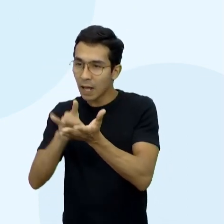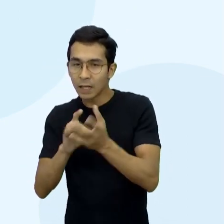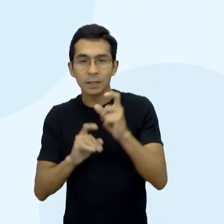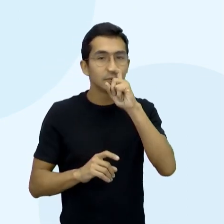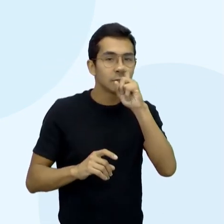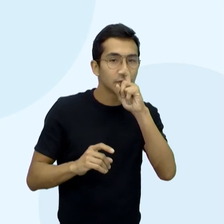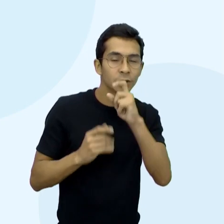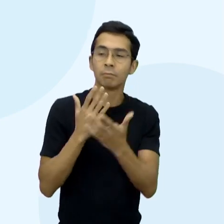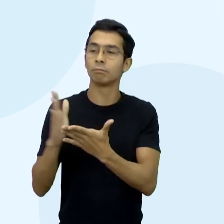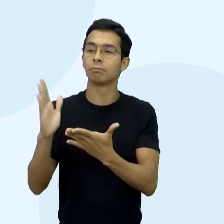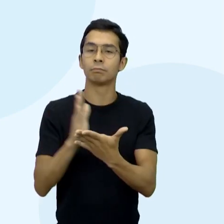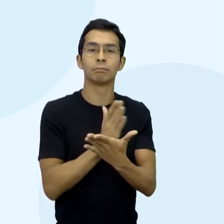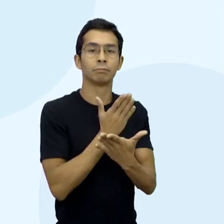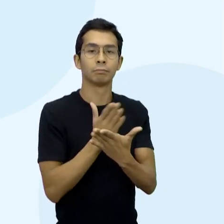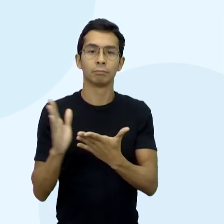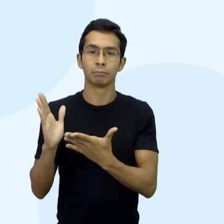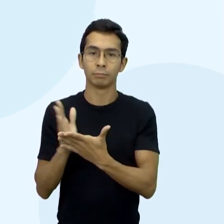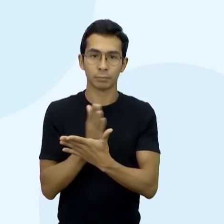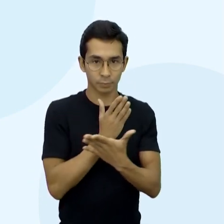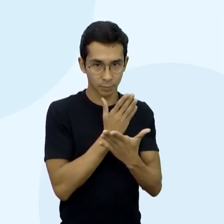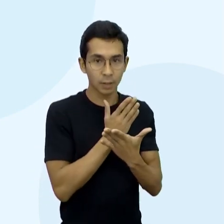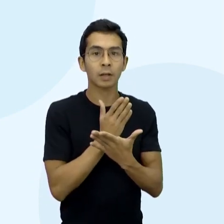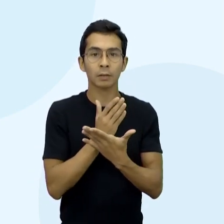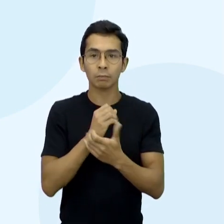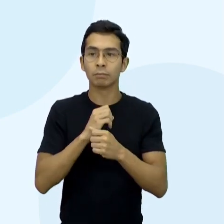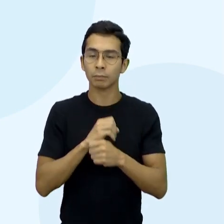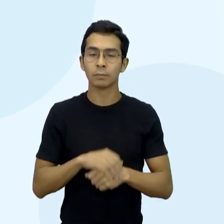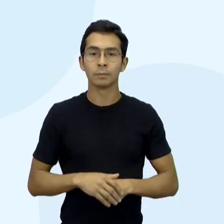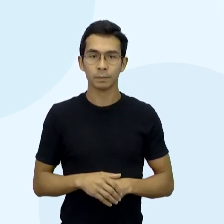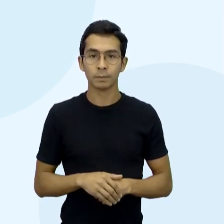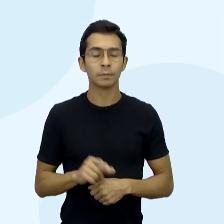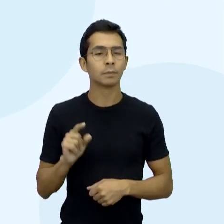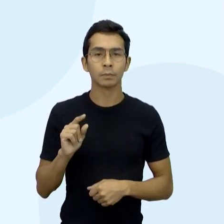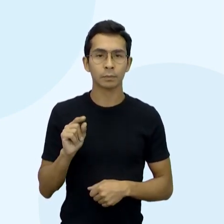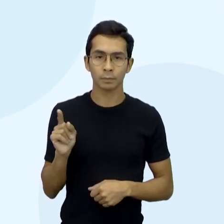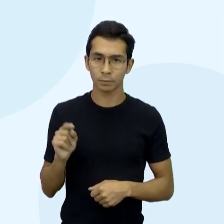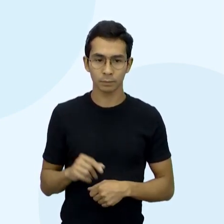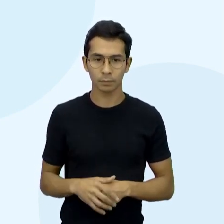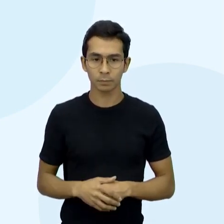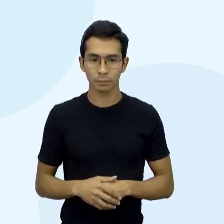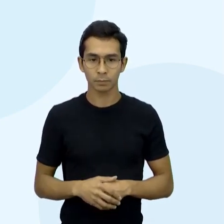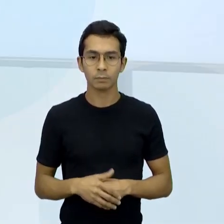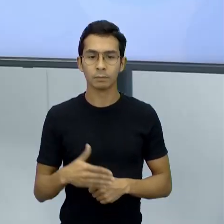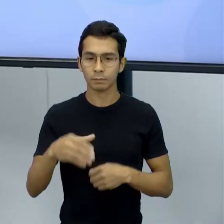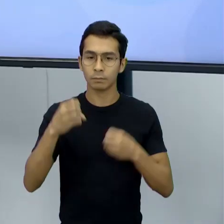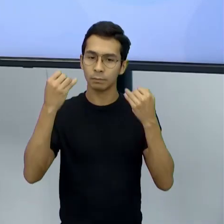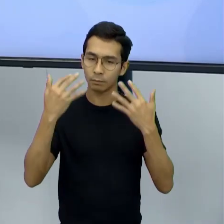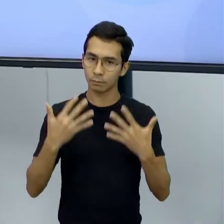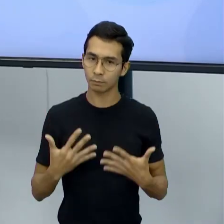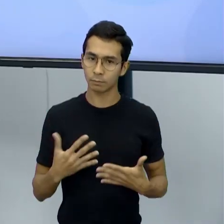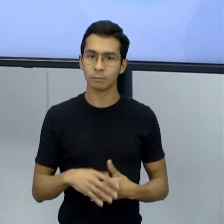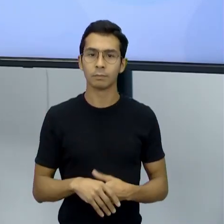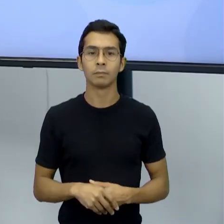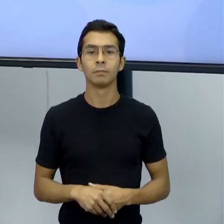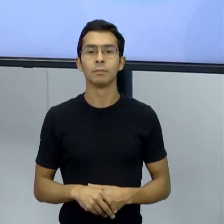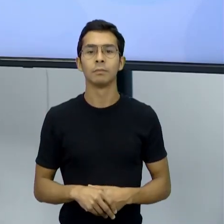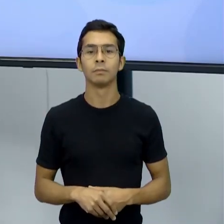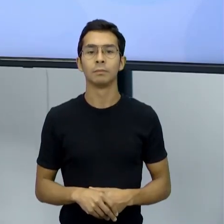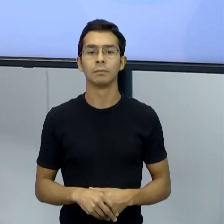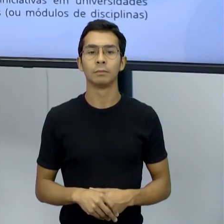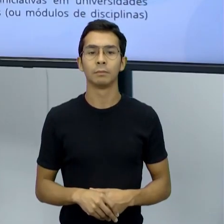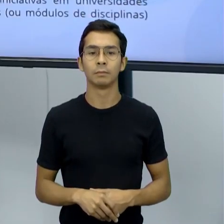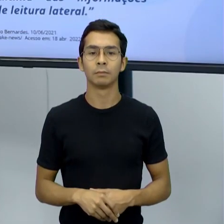da desinformação largamente disseminada. O que é uma leitura lateral? Eu explicarei para vocês, bem para mim. Funciona assim. Eu trouxe